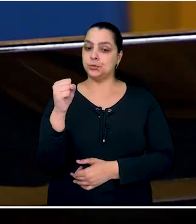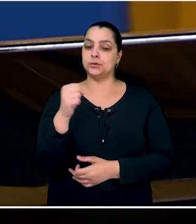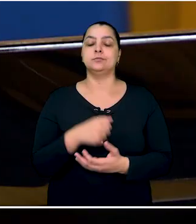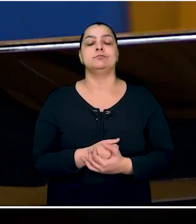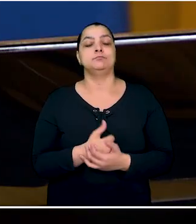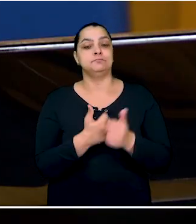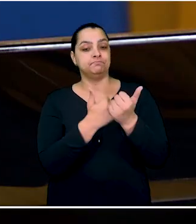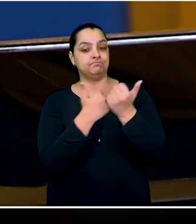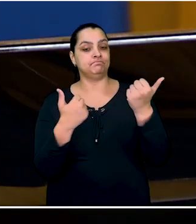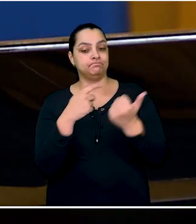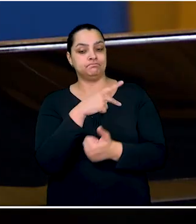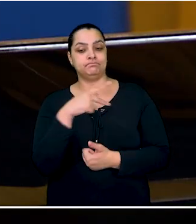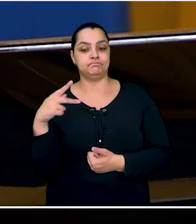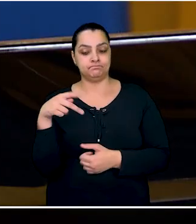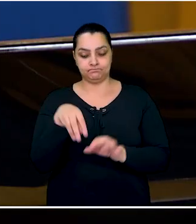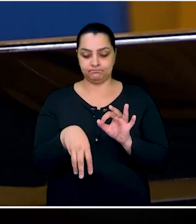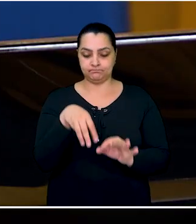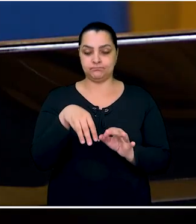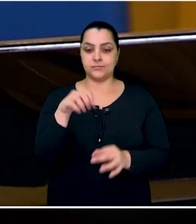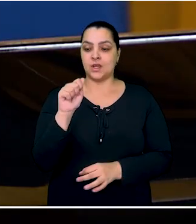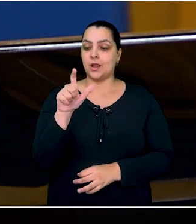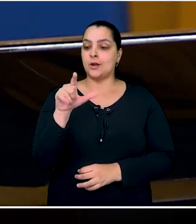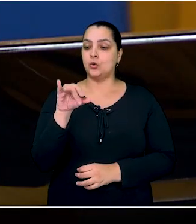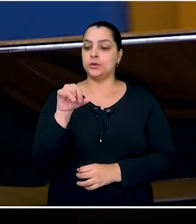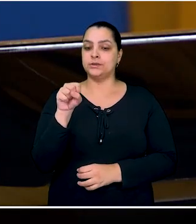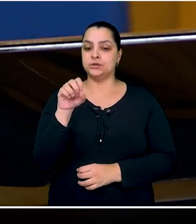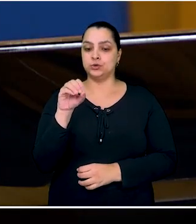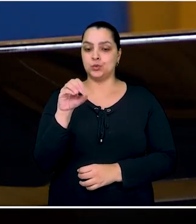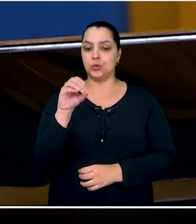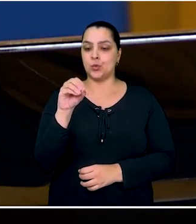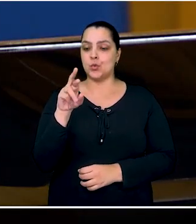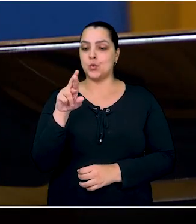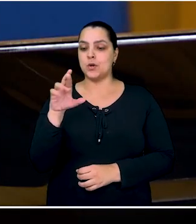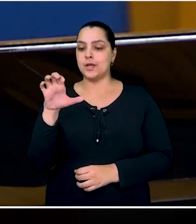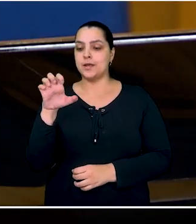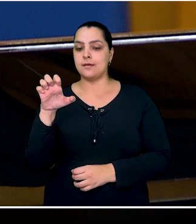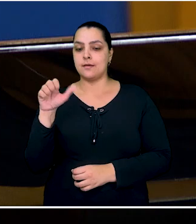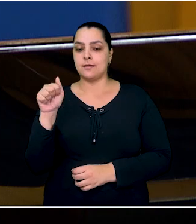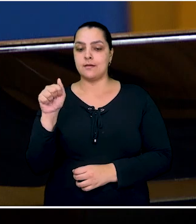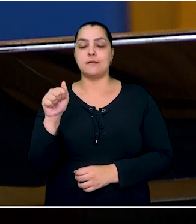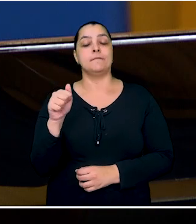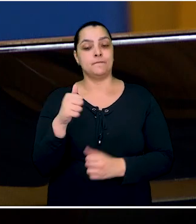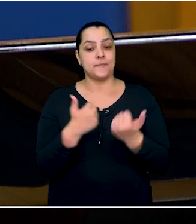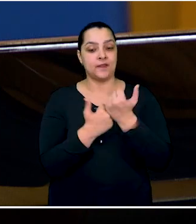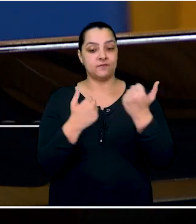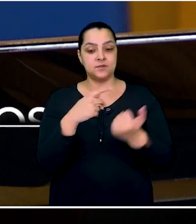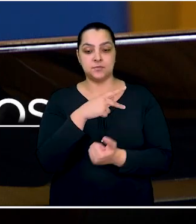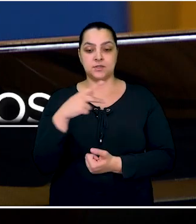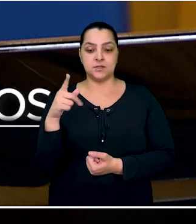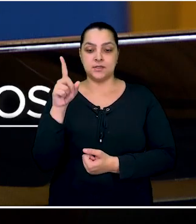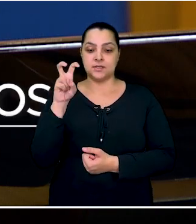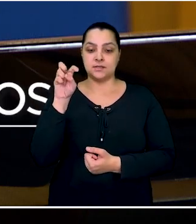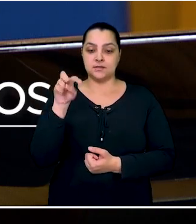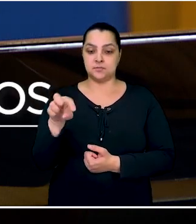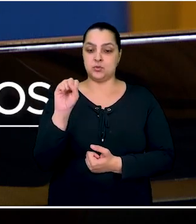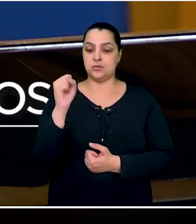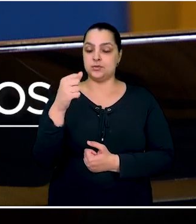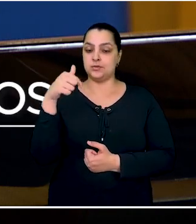242.858. O vice-presidente do TST, ministro Aloísio Corrêa da Veiga, destacou que a vice-presidência recebeu